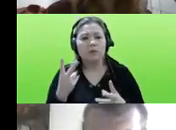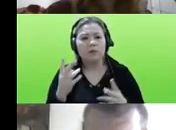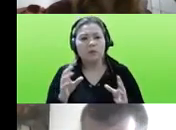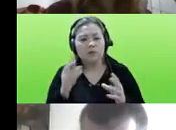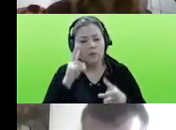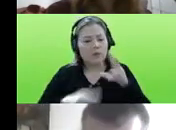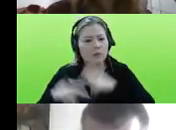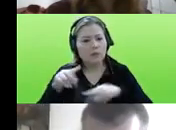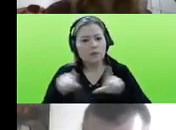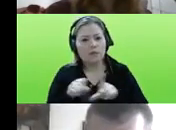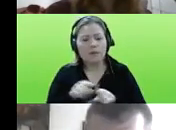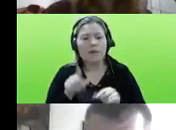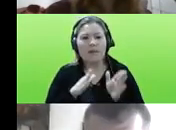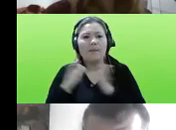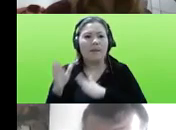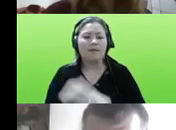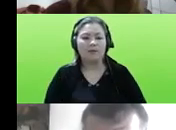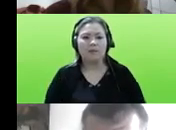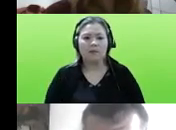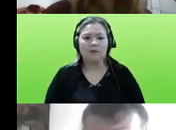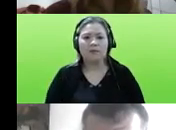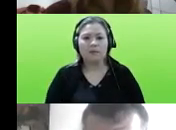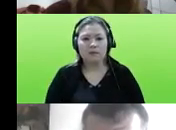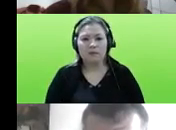olhadinha também na parte da...